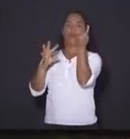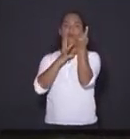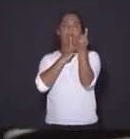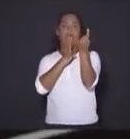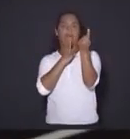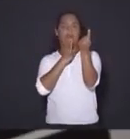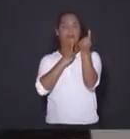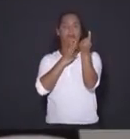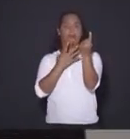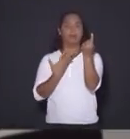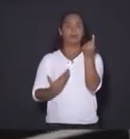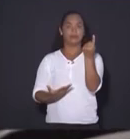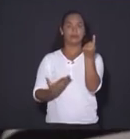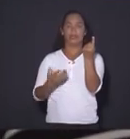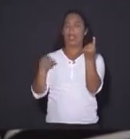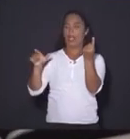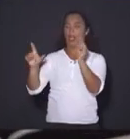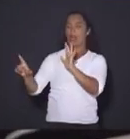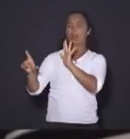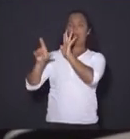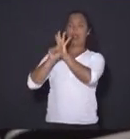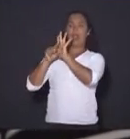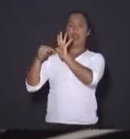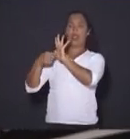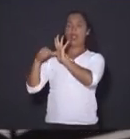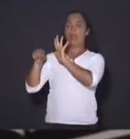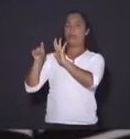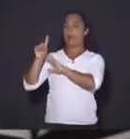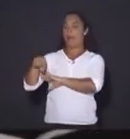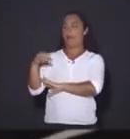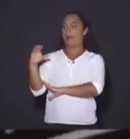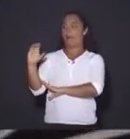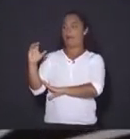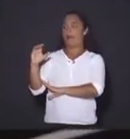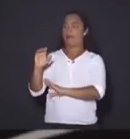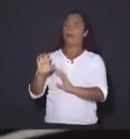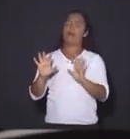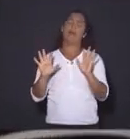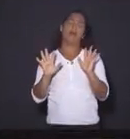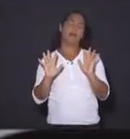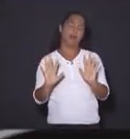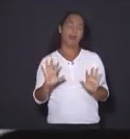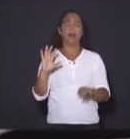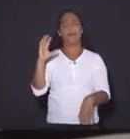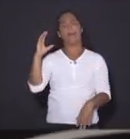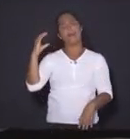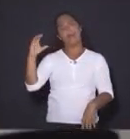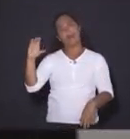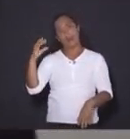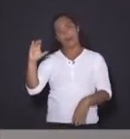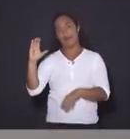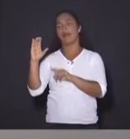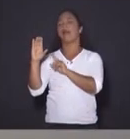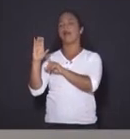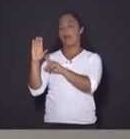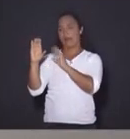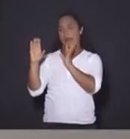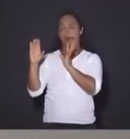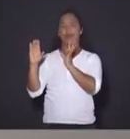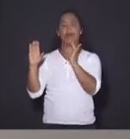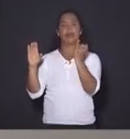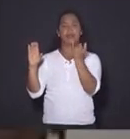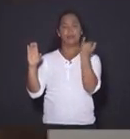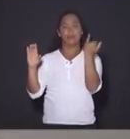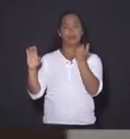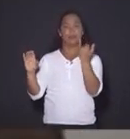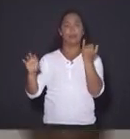ea única e legítima forma de conhecer ora o conhecimento científico é uma forma legítima de conhecer mas também